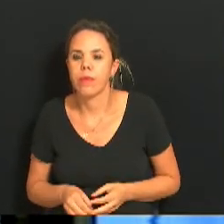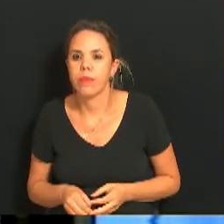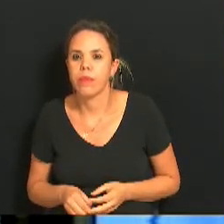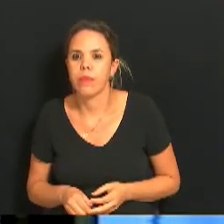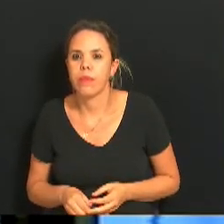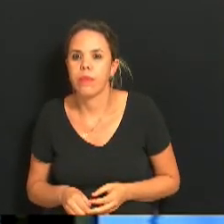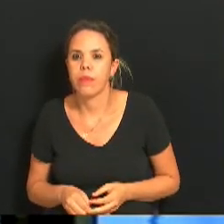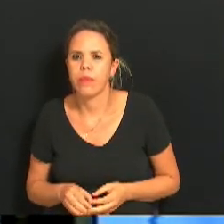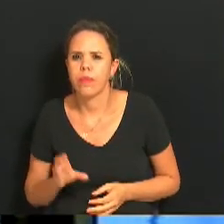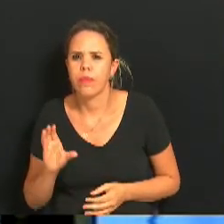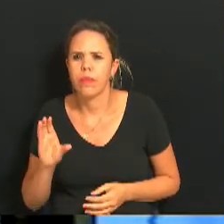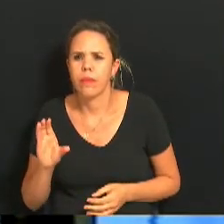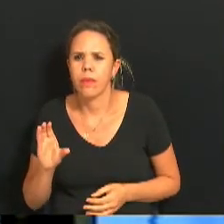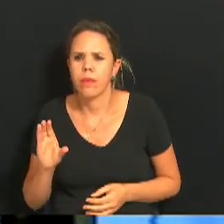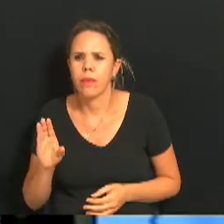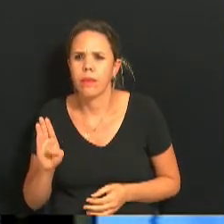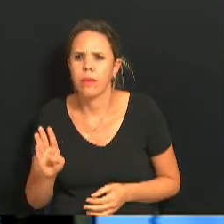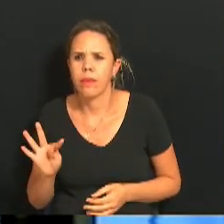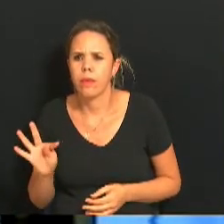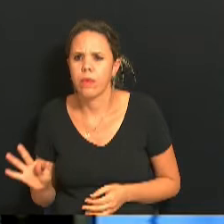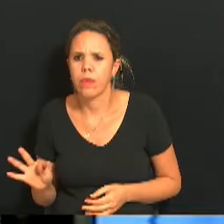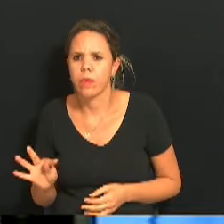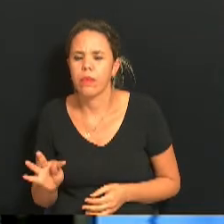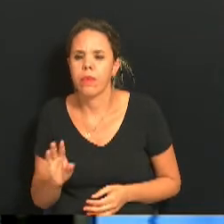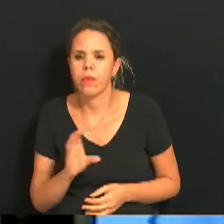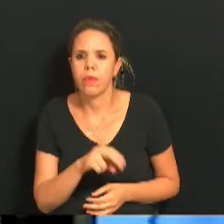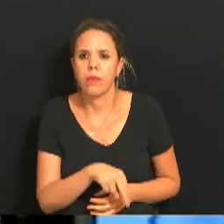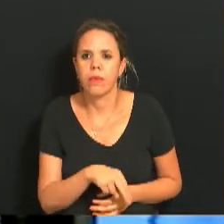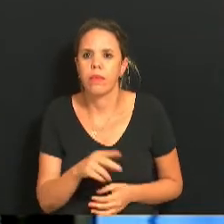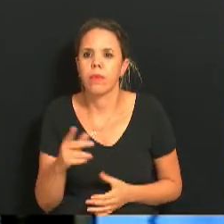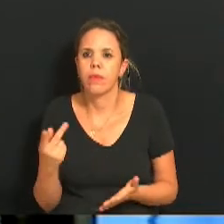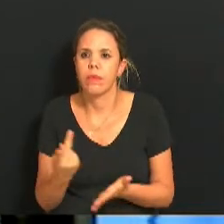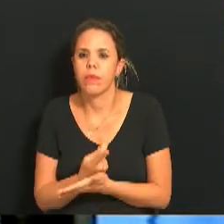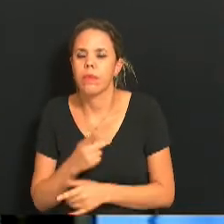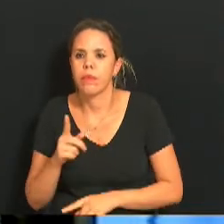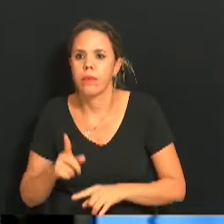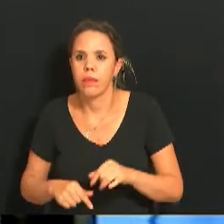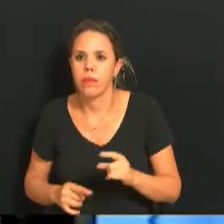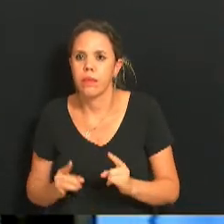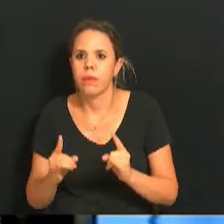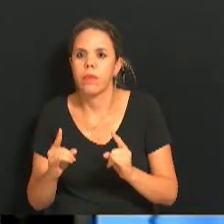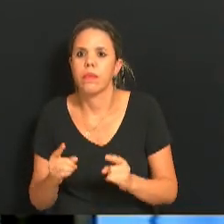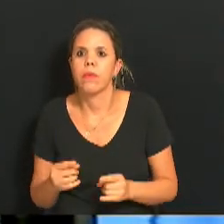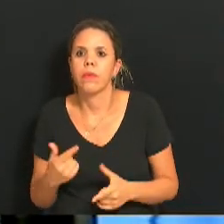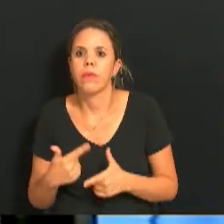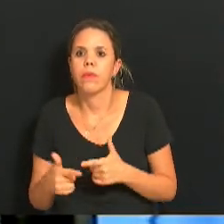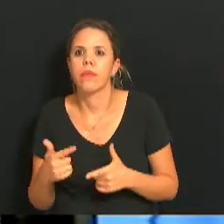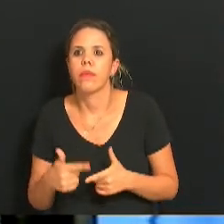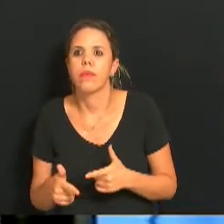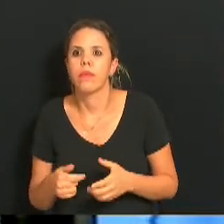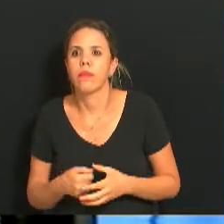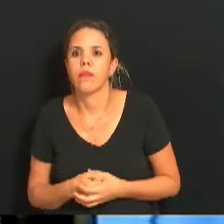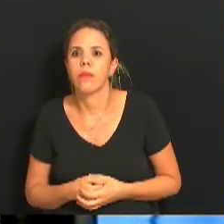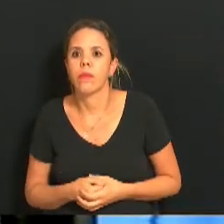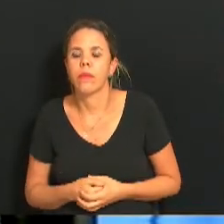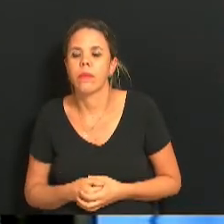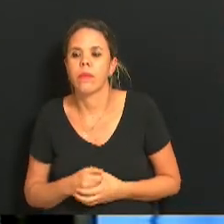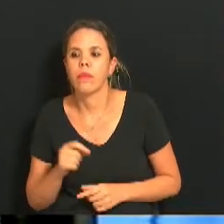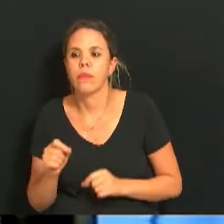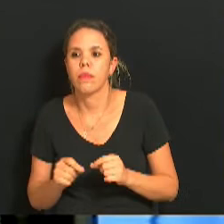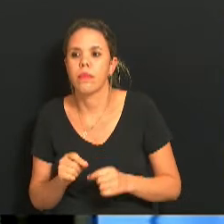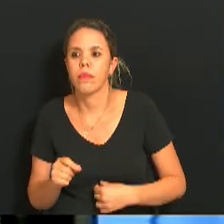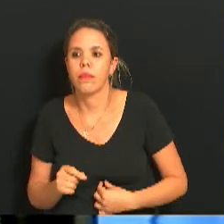a macumba da série aqui nós identificamos o erro material no importante existe o material importante e é o que